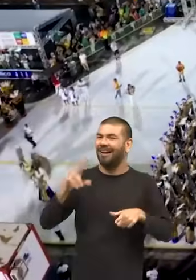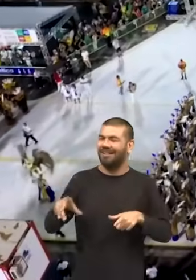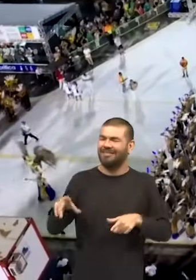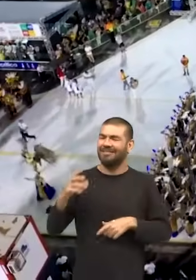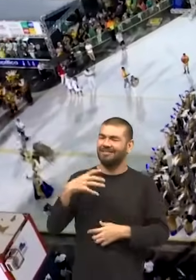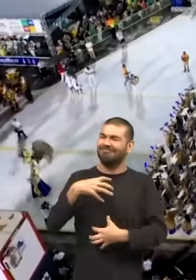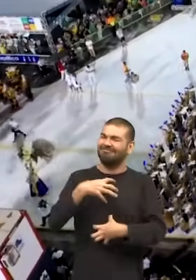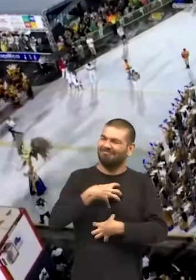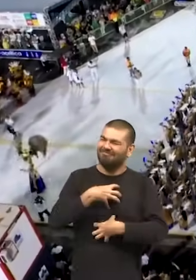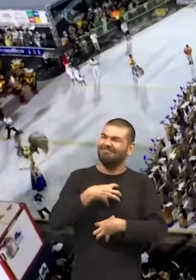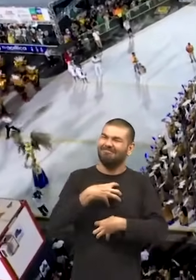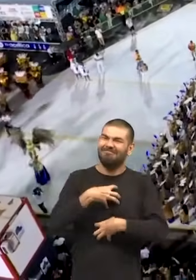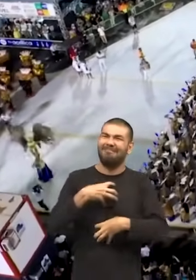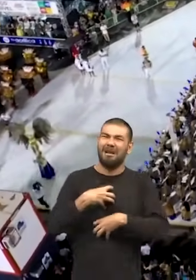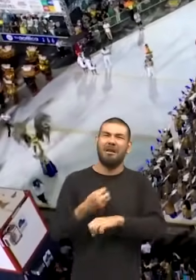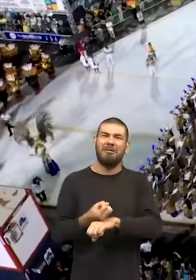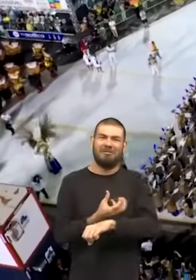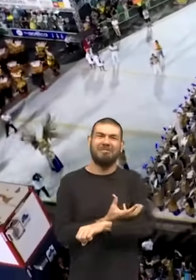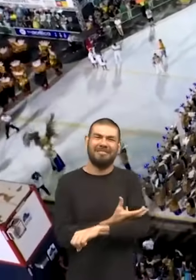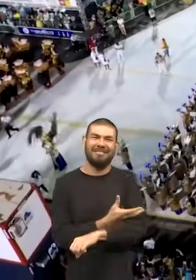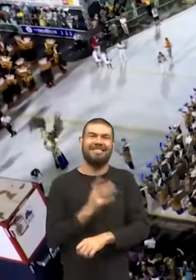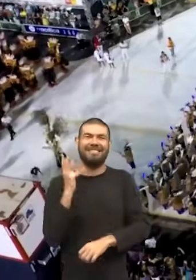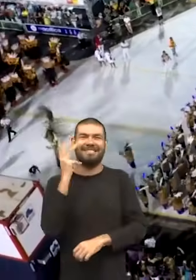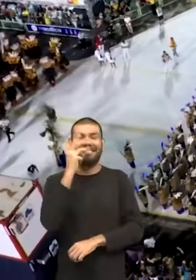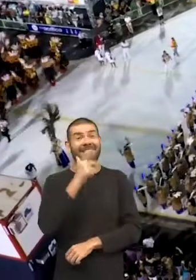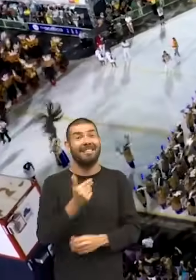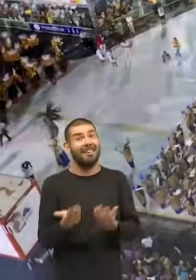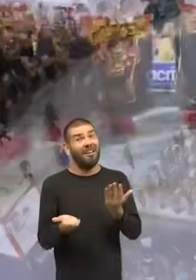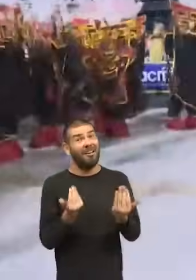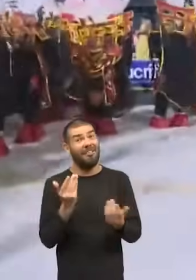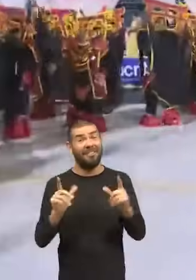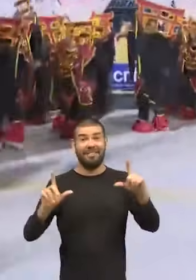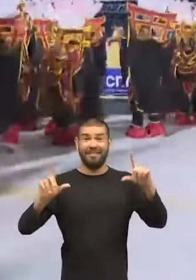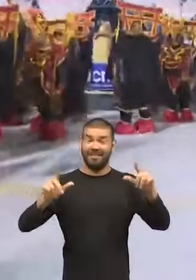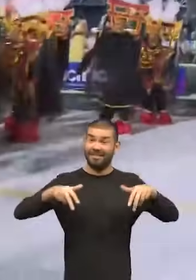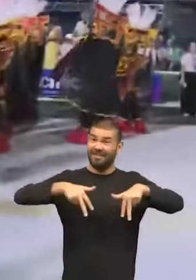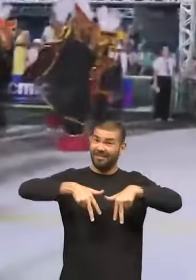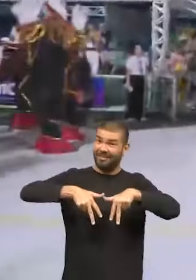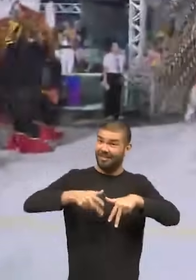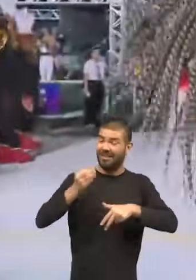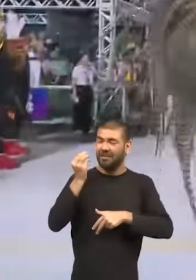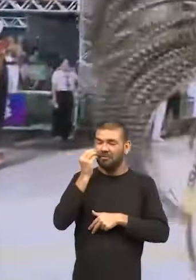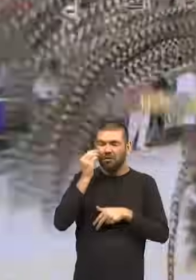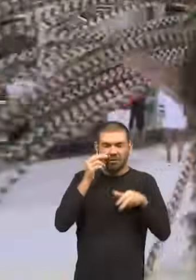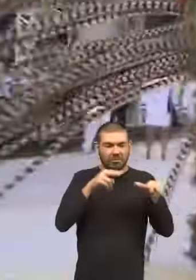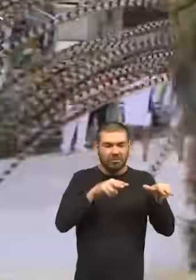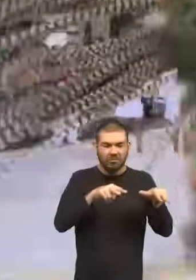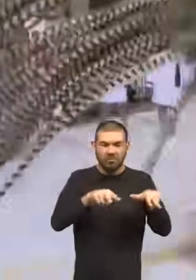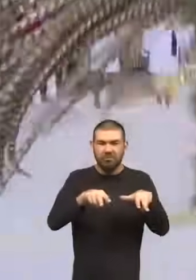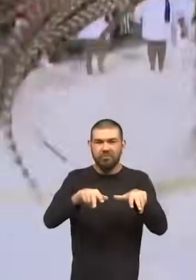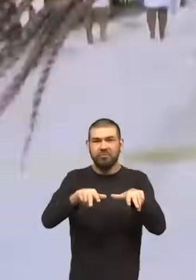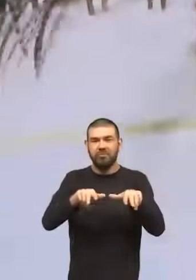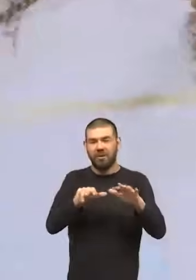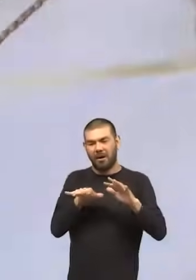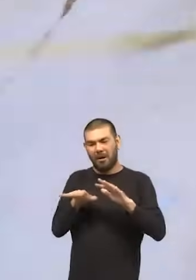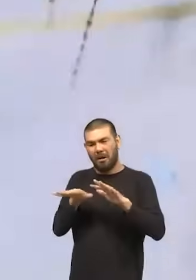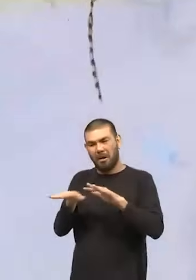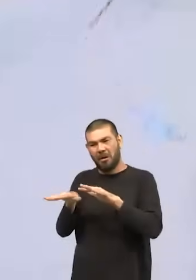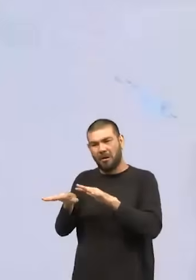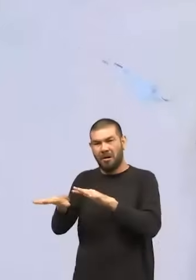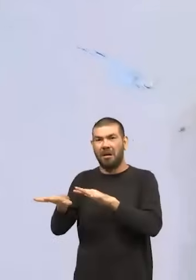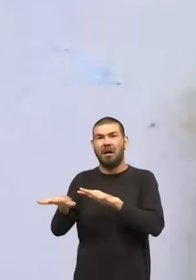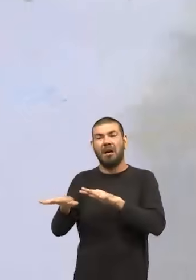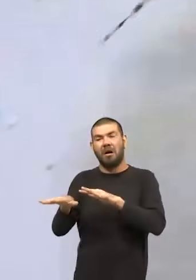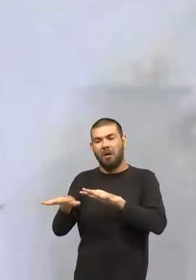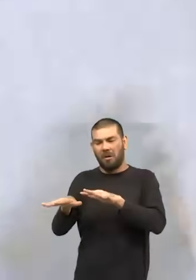É emoção. Tá linda, Alessandra. Vem com a gente pela tela da TV A Crítica acompanhar esse recuo, momento muito especial, momento